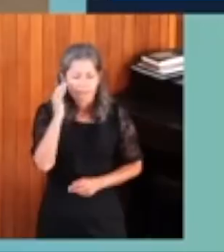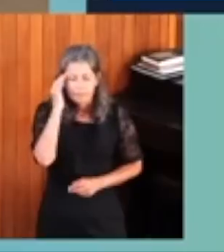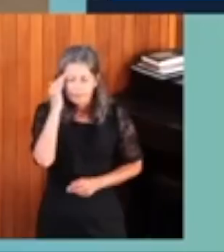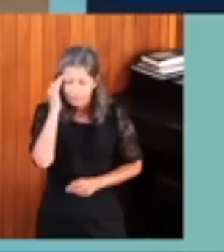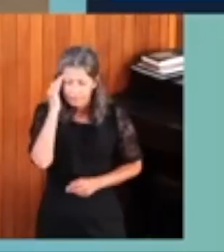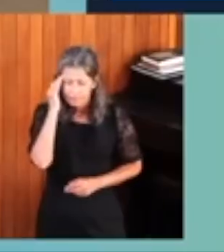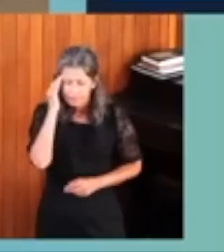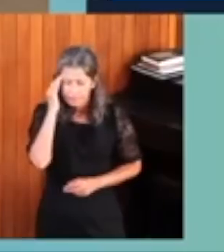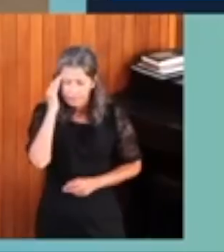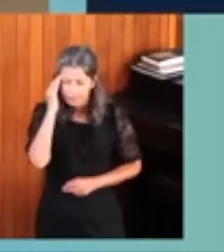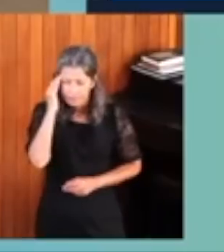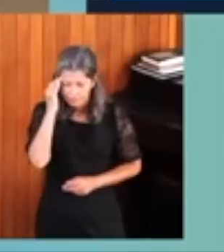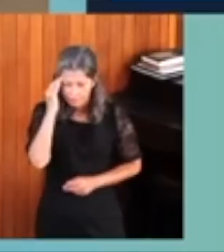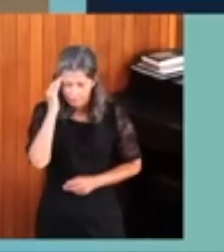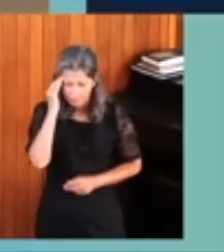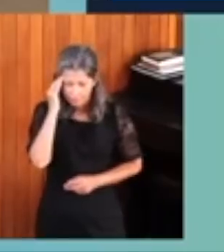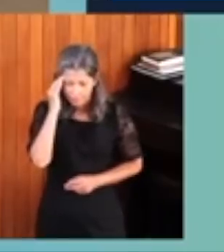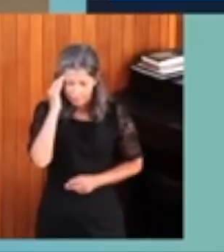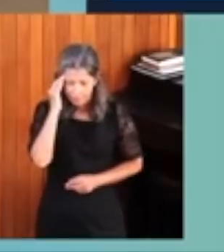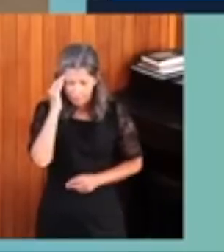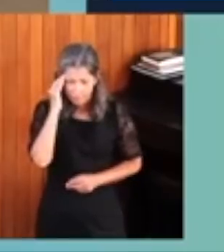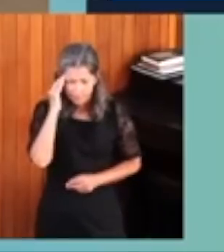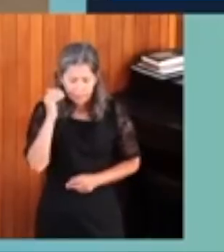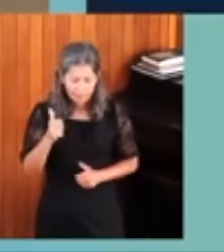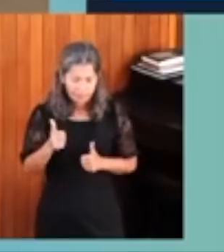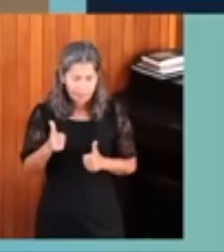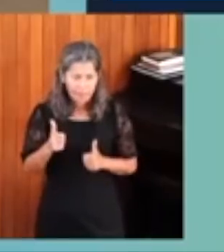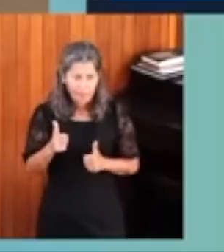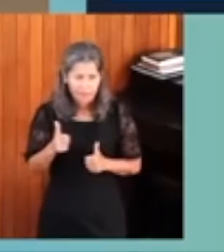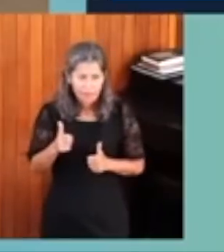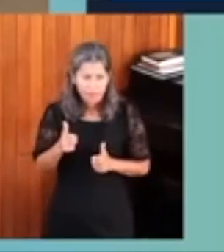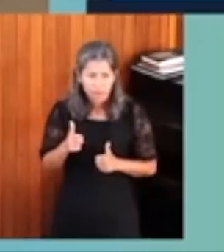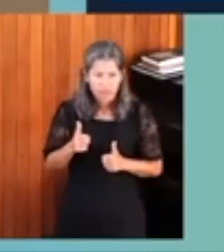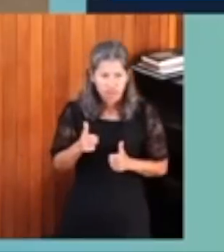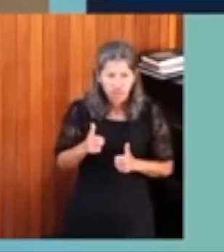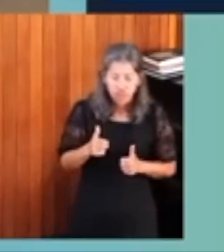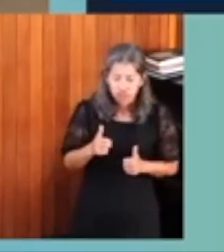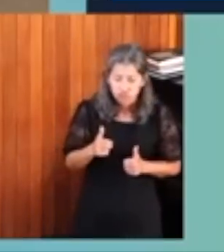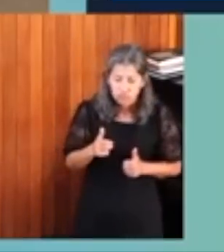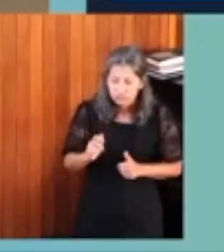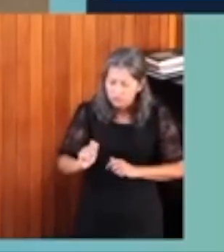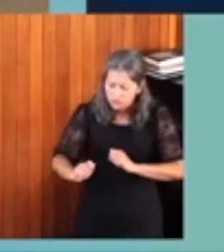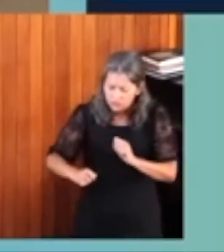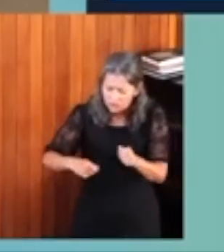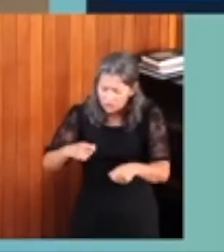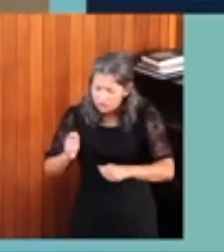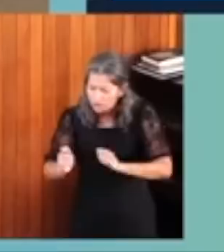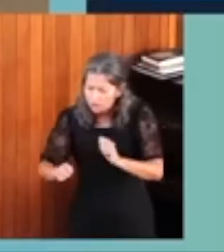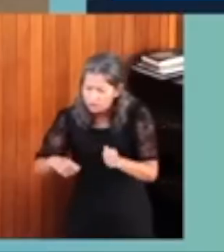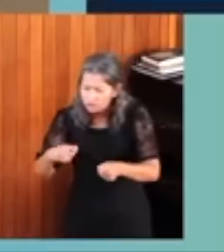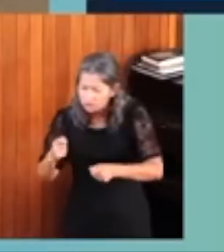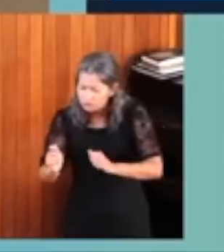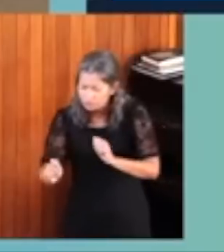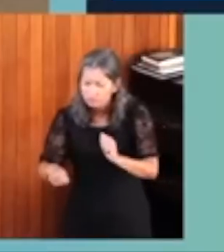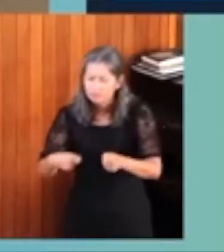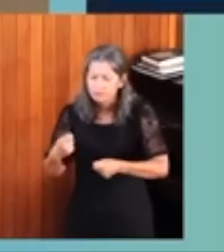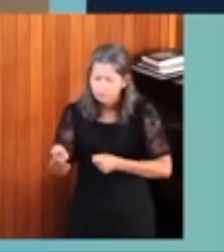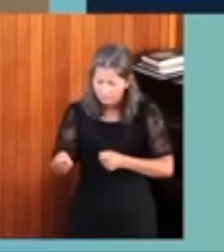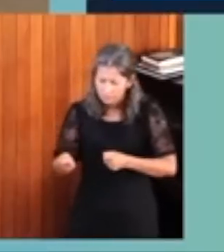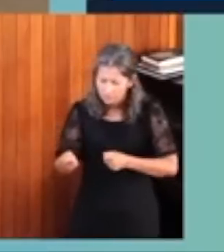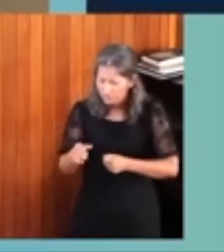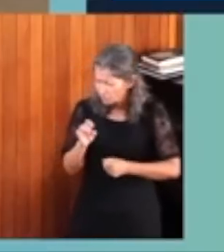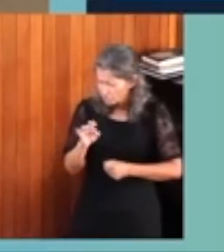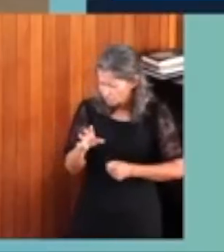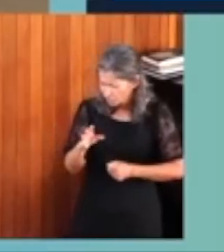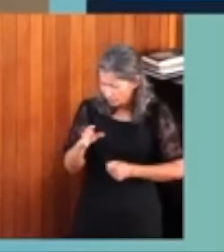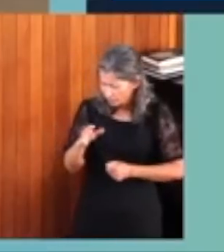trata desse assunto é simbólico. Os elementos todos são simbólicos. Não dá para a gente aplicar isso como número literal. Seria bem estranho também, né? Só 144